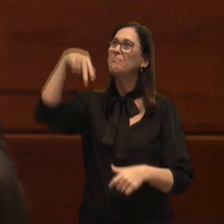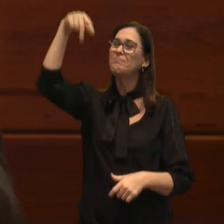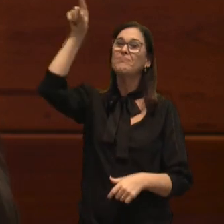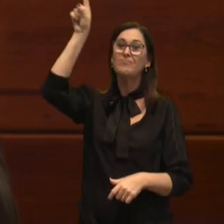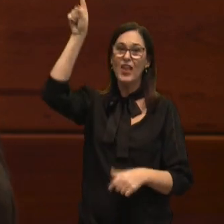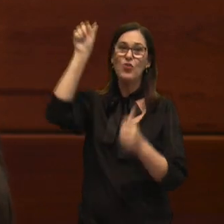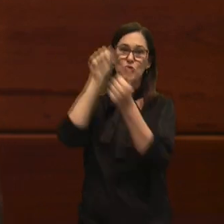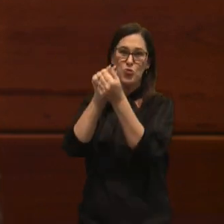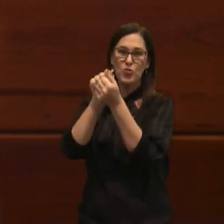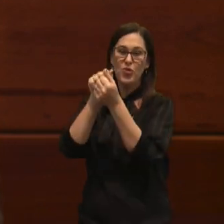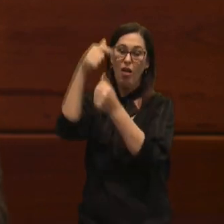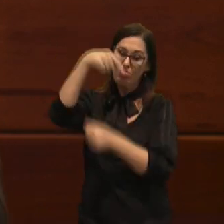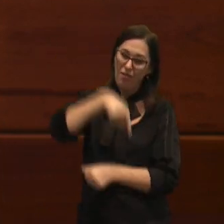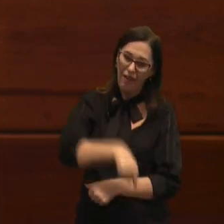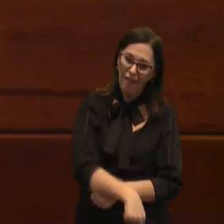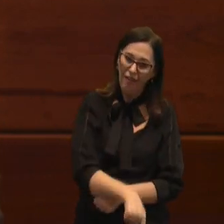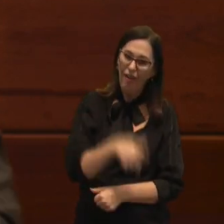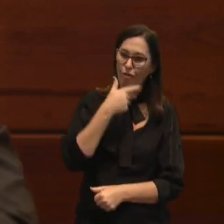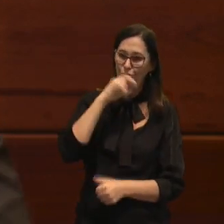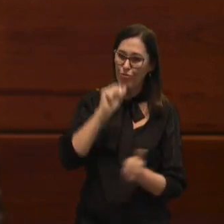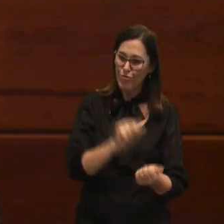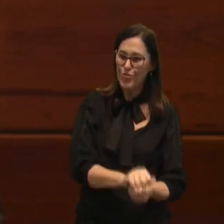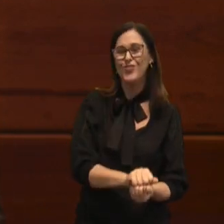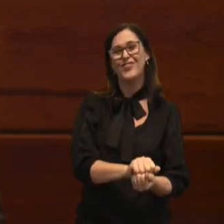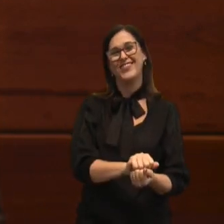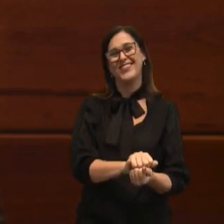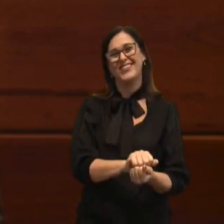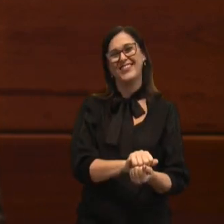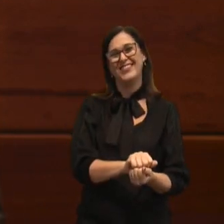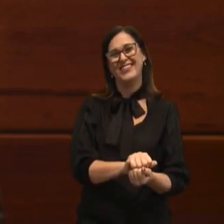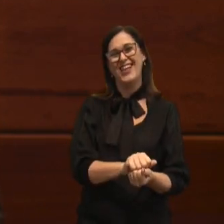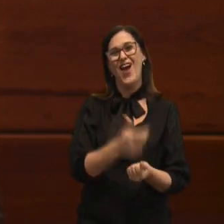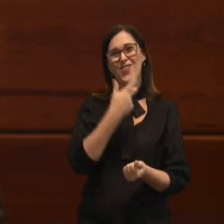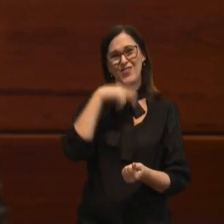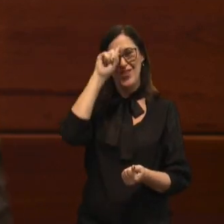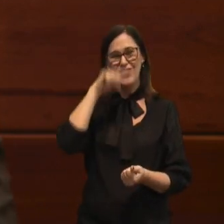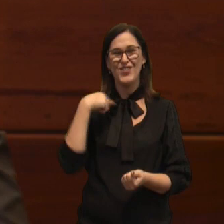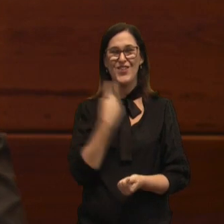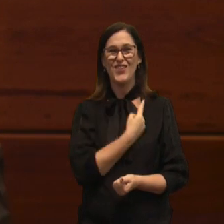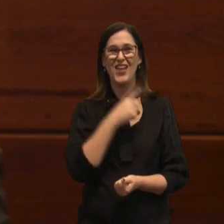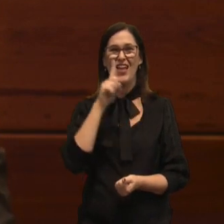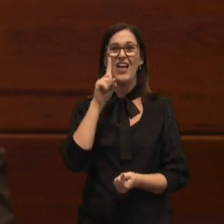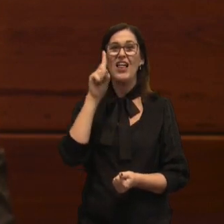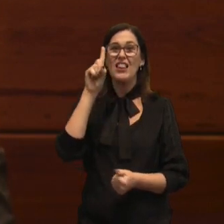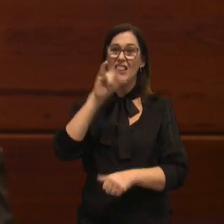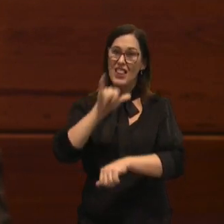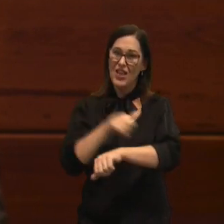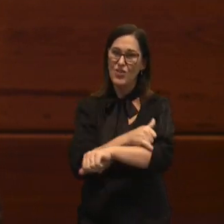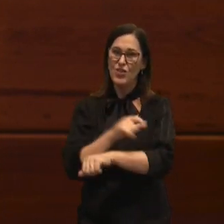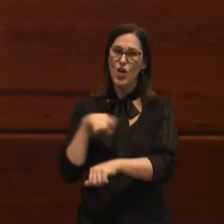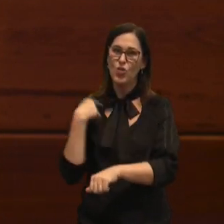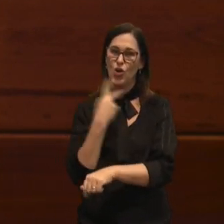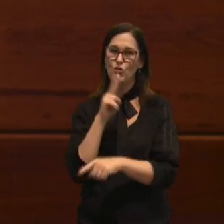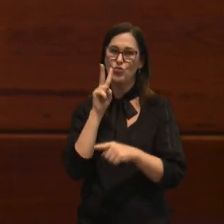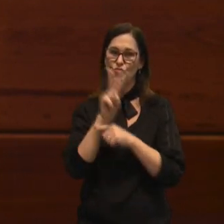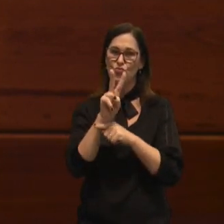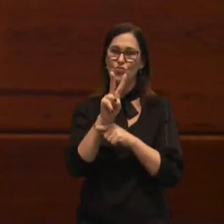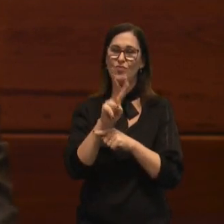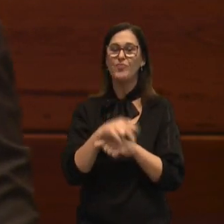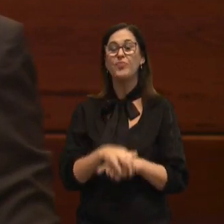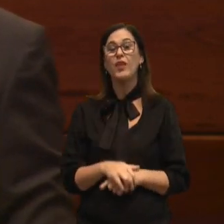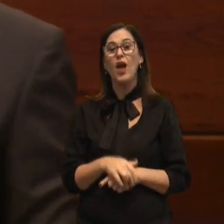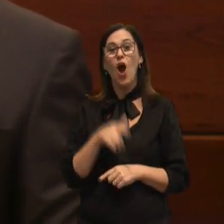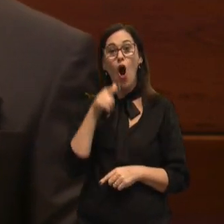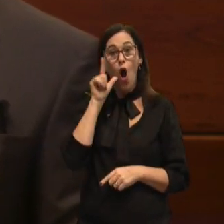está lá, se descermos, o Senhor estará lá também. O Senhor está conosco, o Deus de Jacó é o nosso refúgio. Saiu